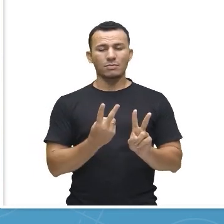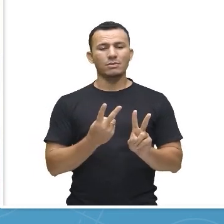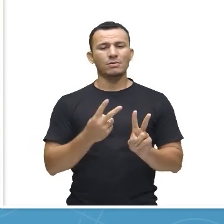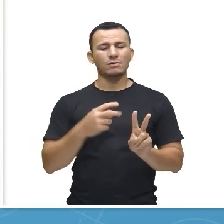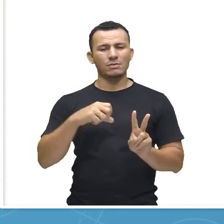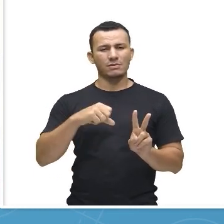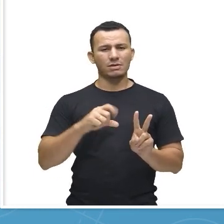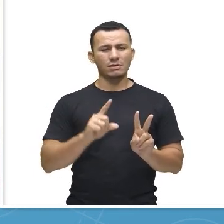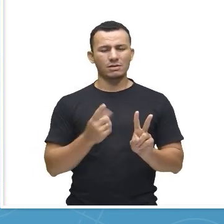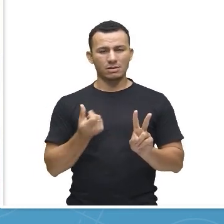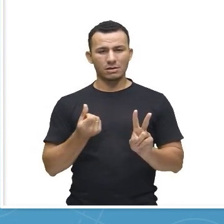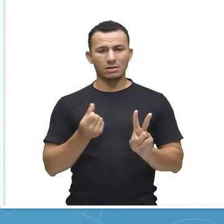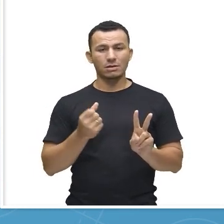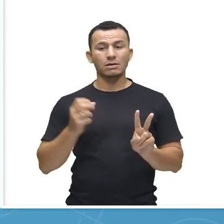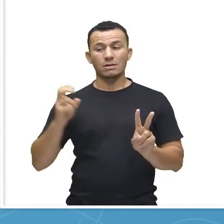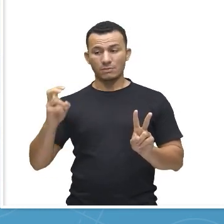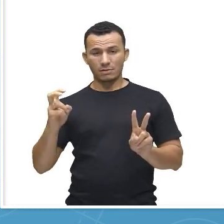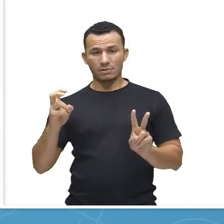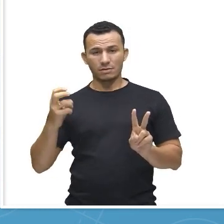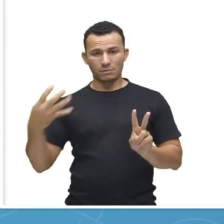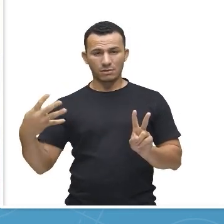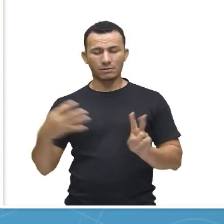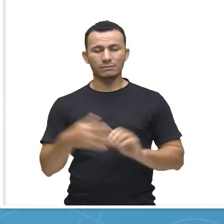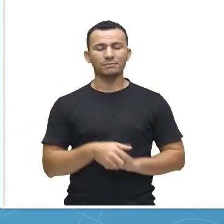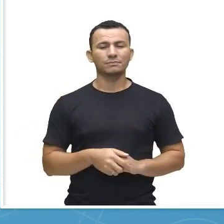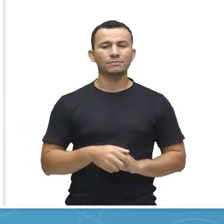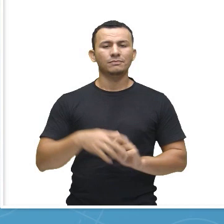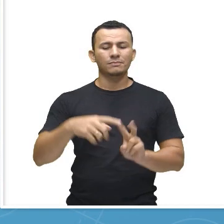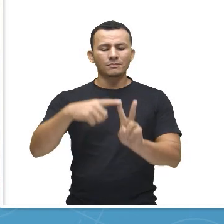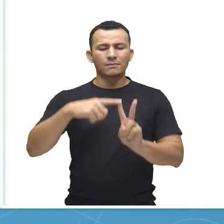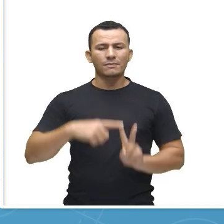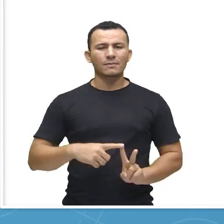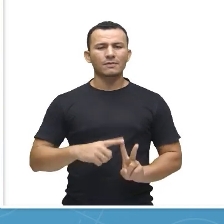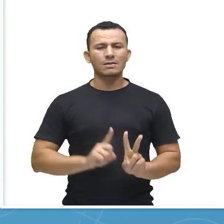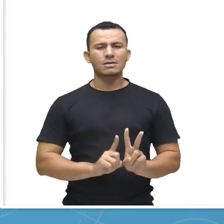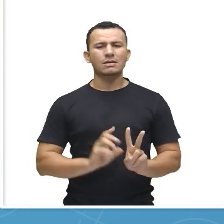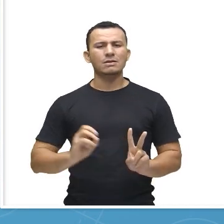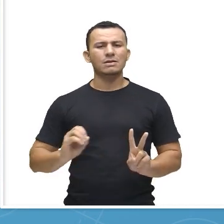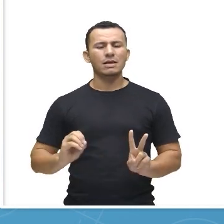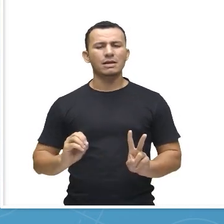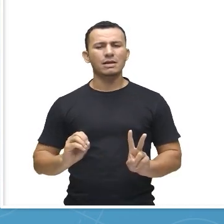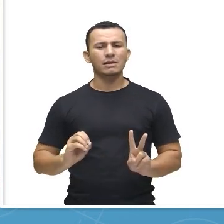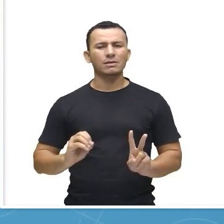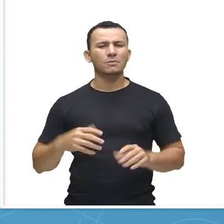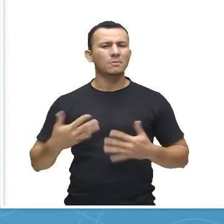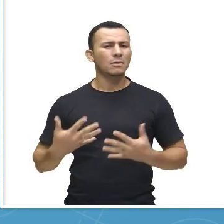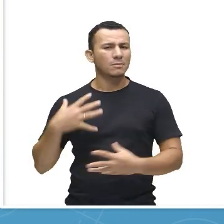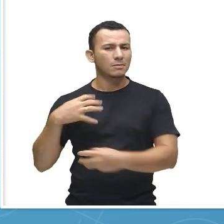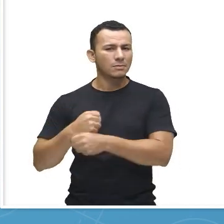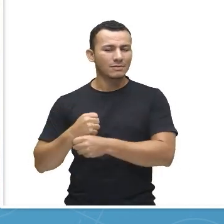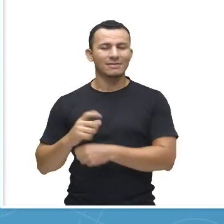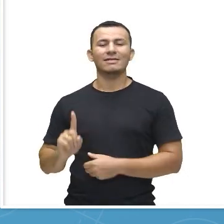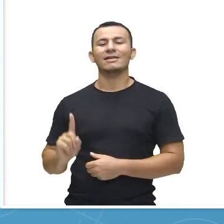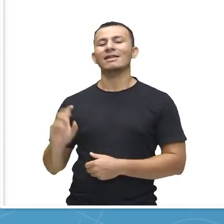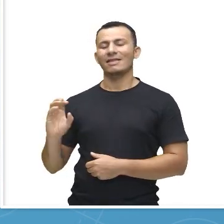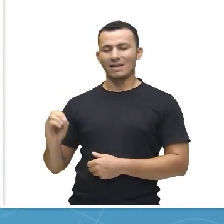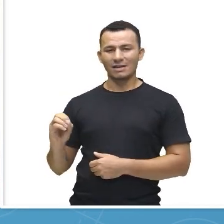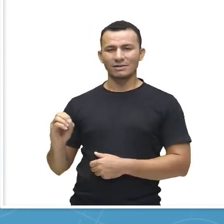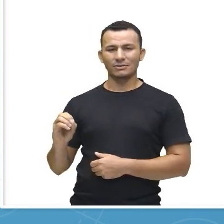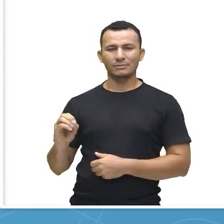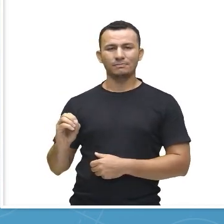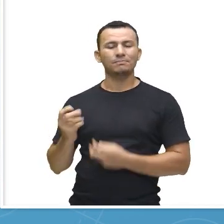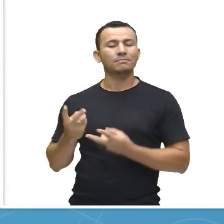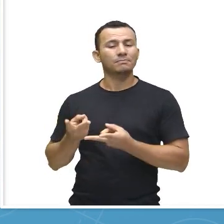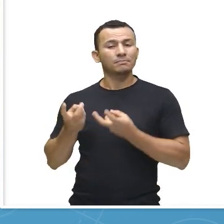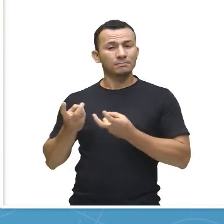2.916, 54. E a raiz quadrada de 100, aqui é 100, né? É igual a 10. Pronto,